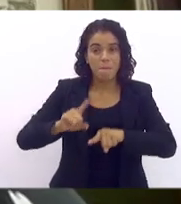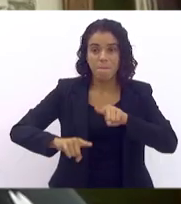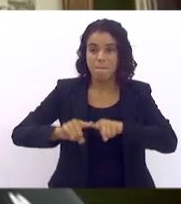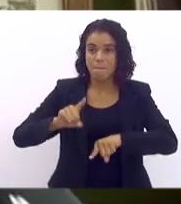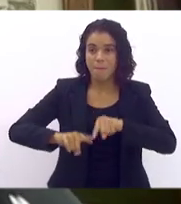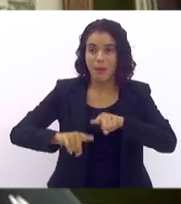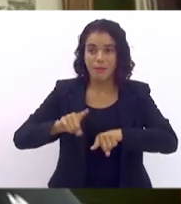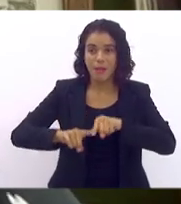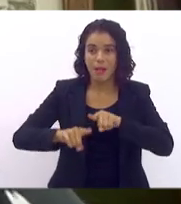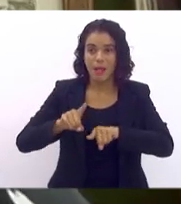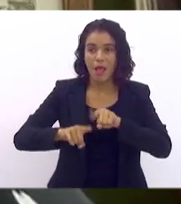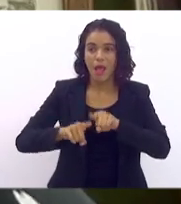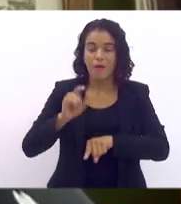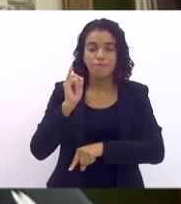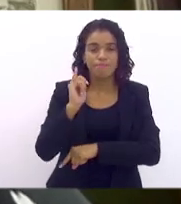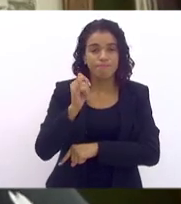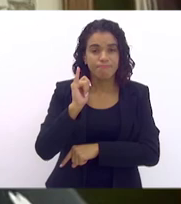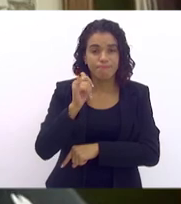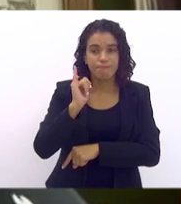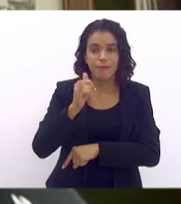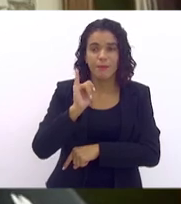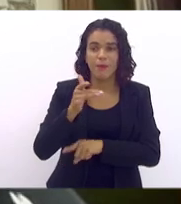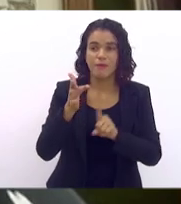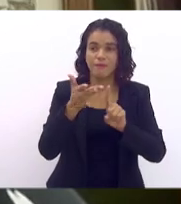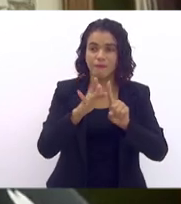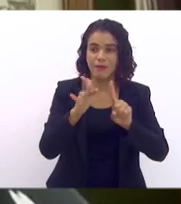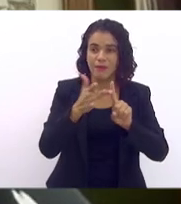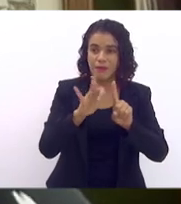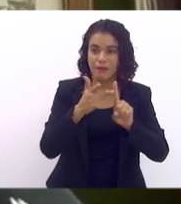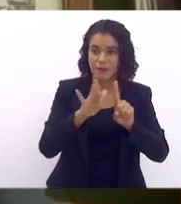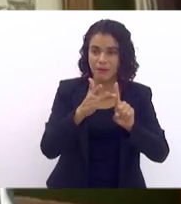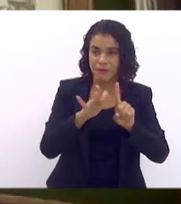né, de depoimentos de vítimas, né, isso tudo está